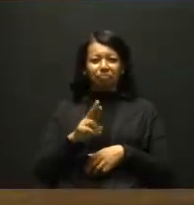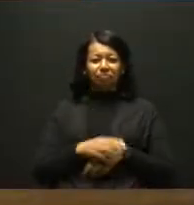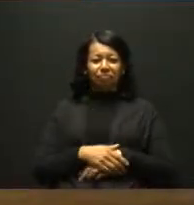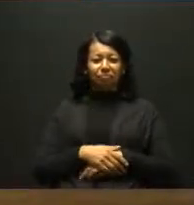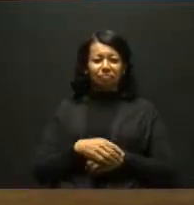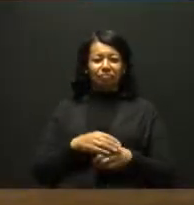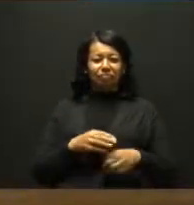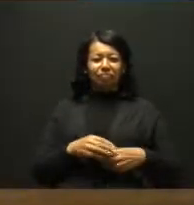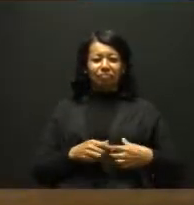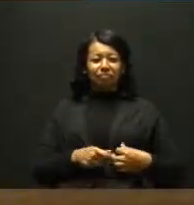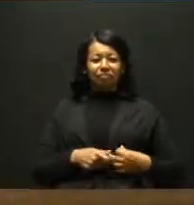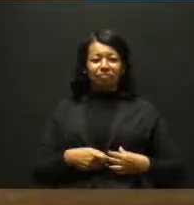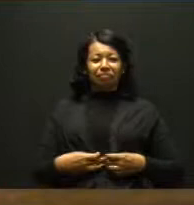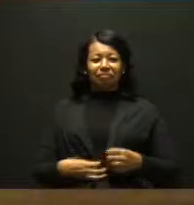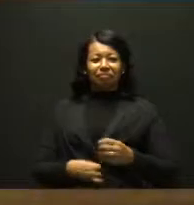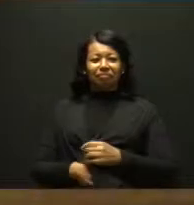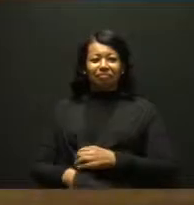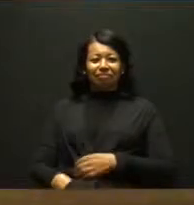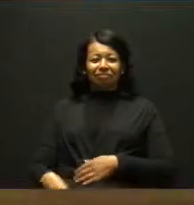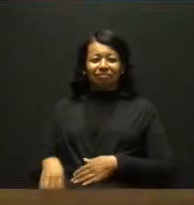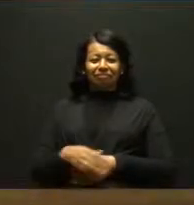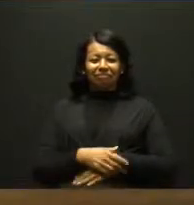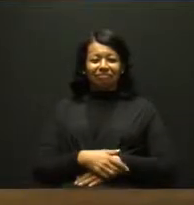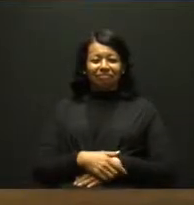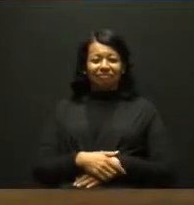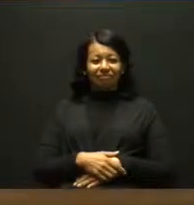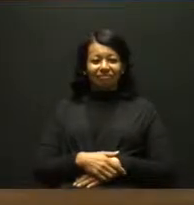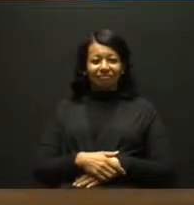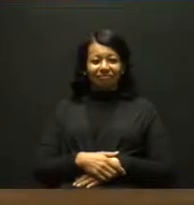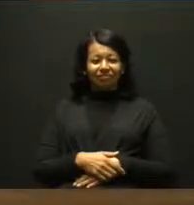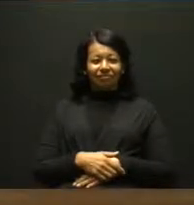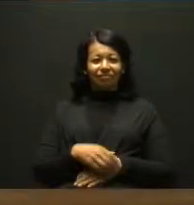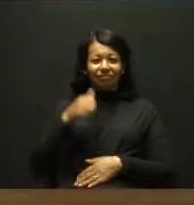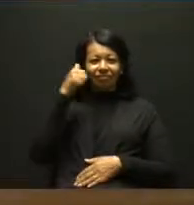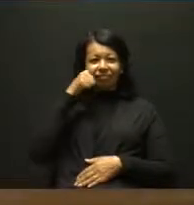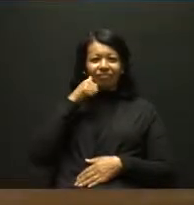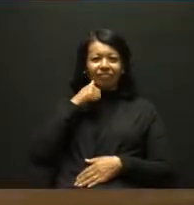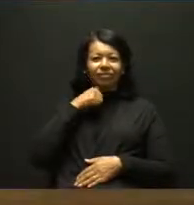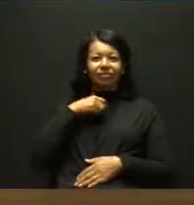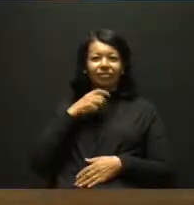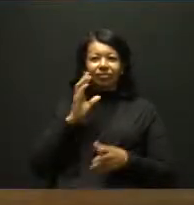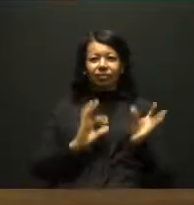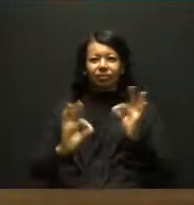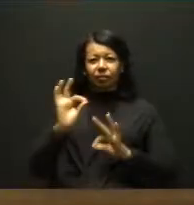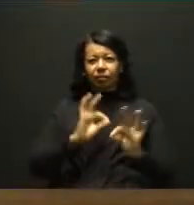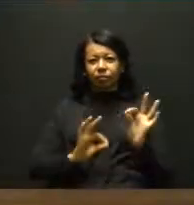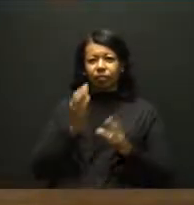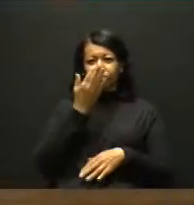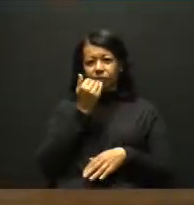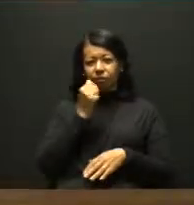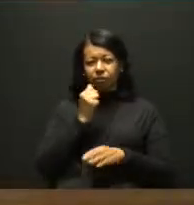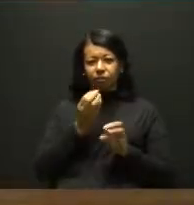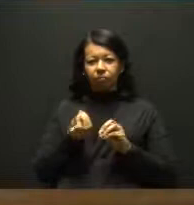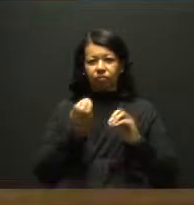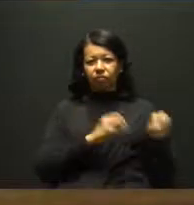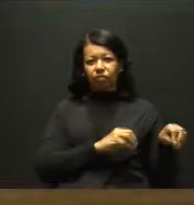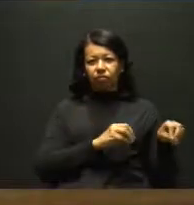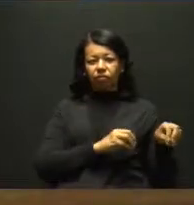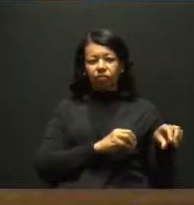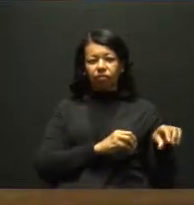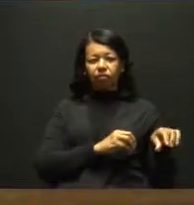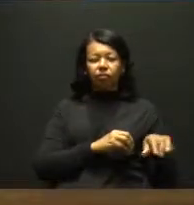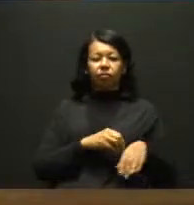da vossa excelência as merendeiras que estão fora agora que perder o contrato as maneiras a